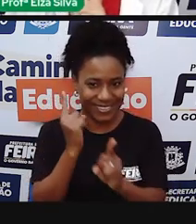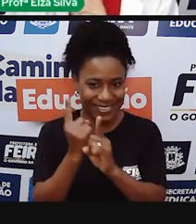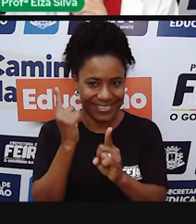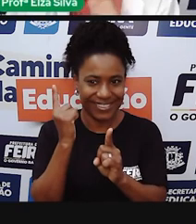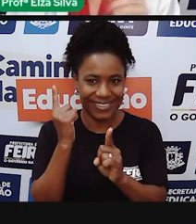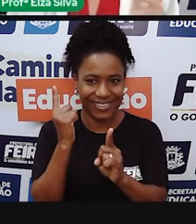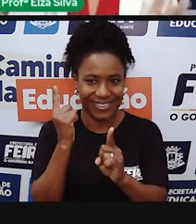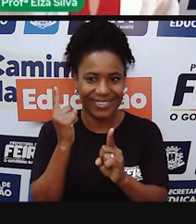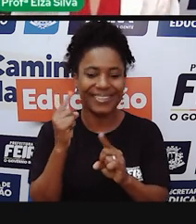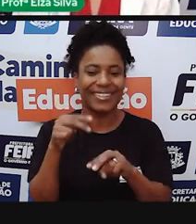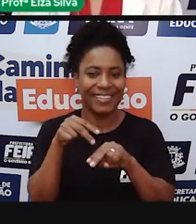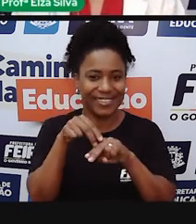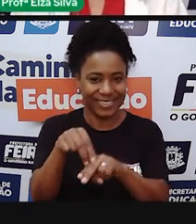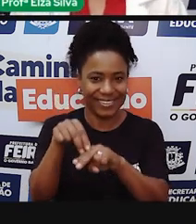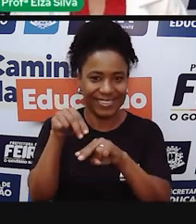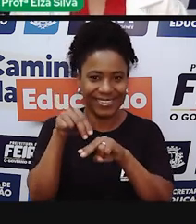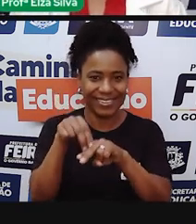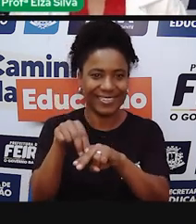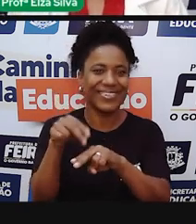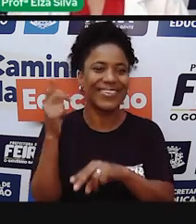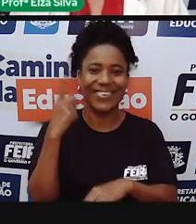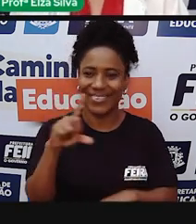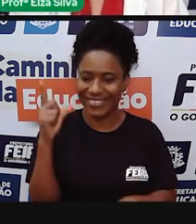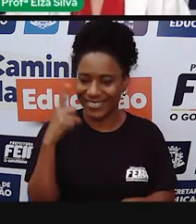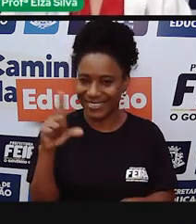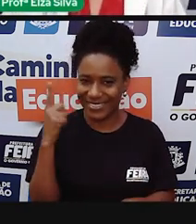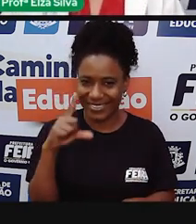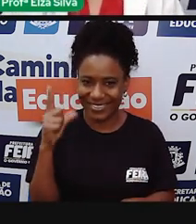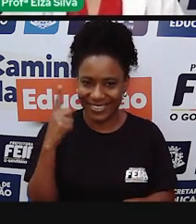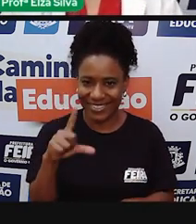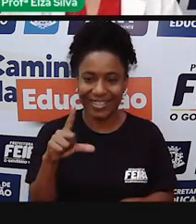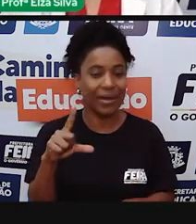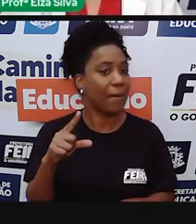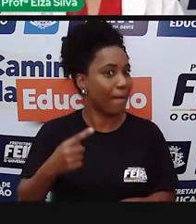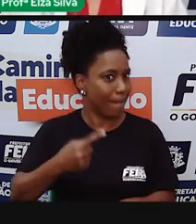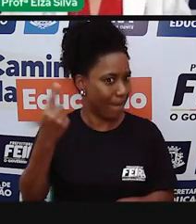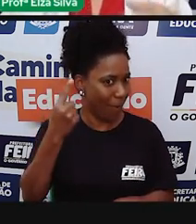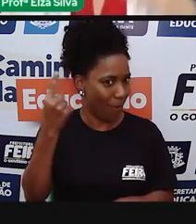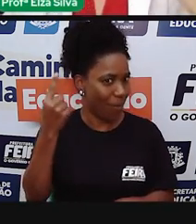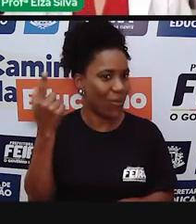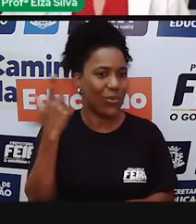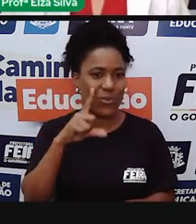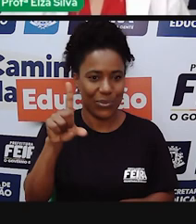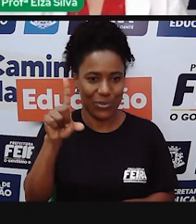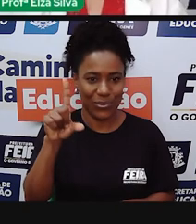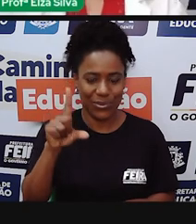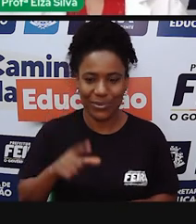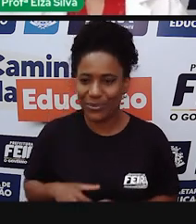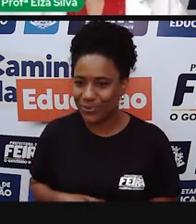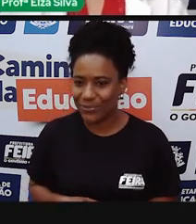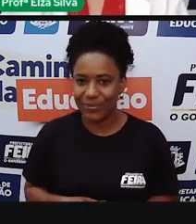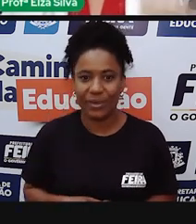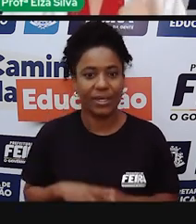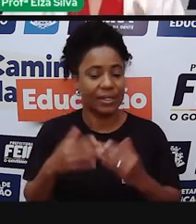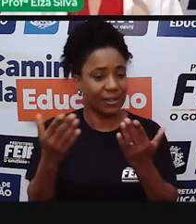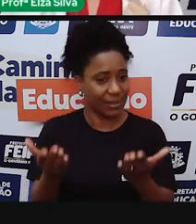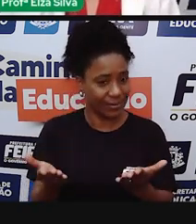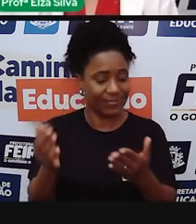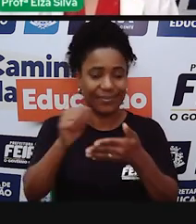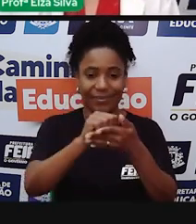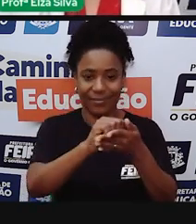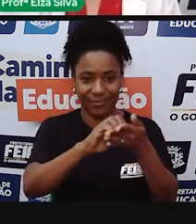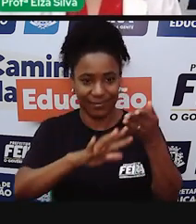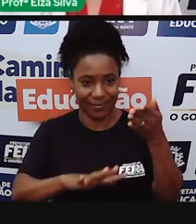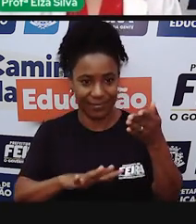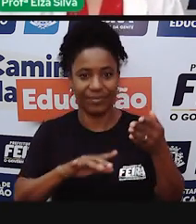achamos. Olha aqui, Skateboard. fizemos o nosso primeiro ponto. Então, é essa atividade que vocês irão